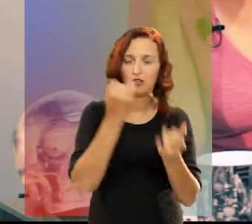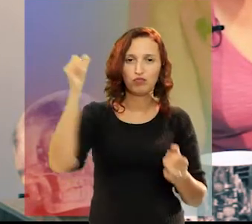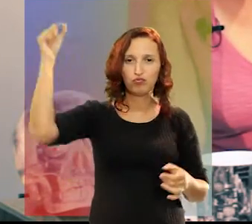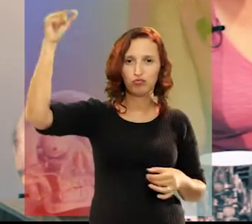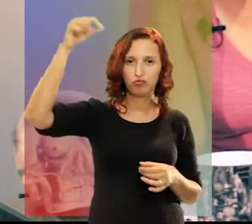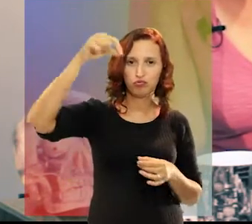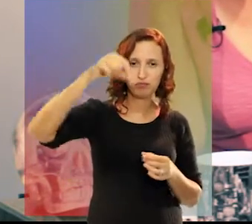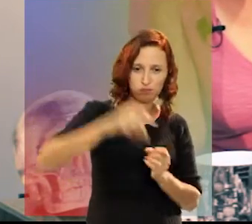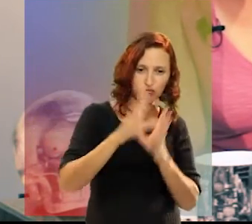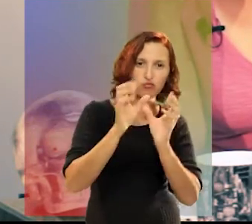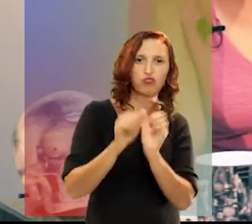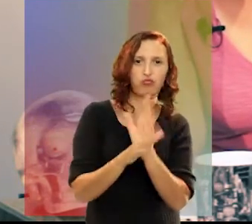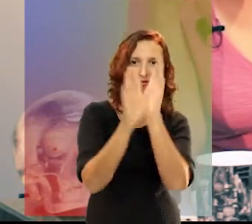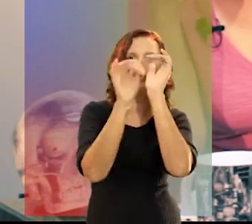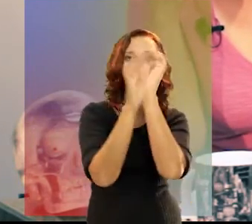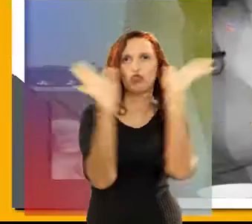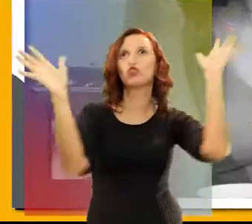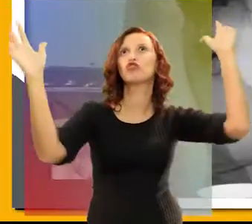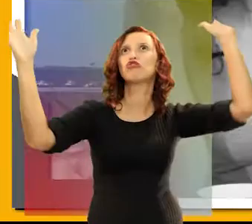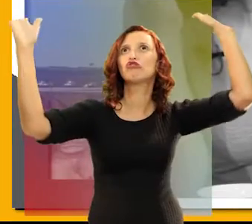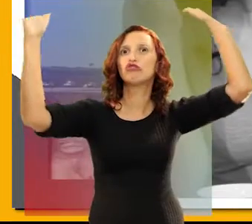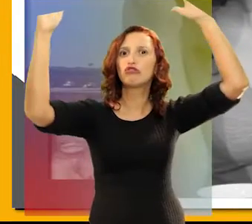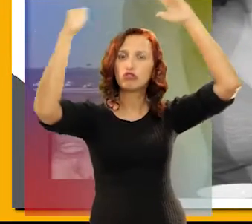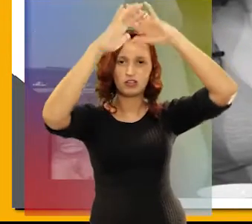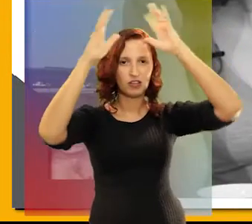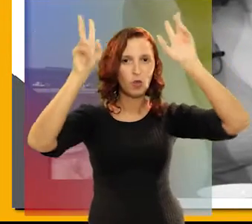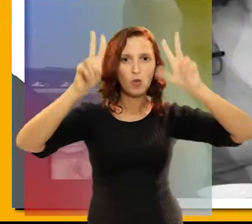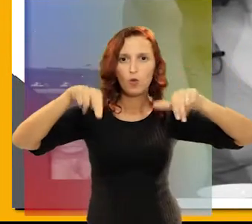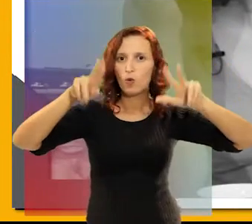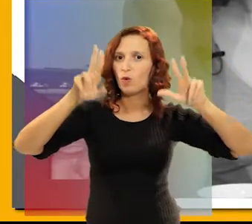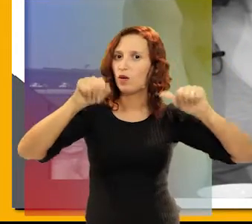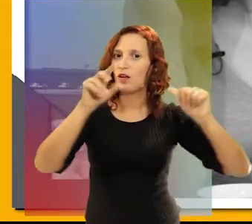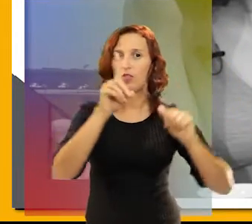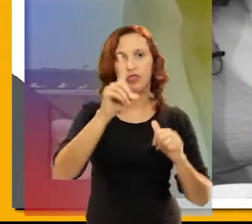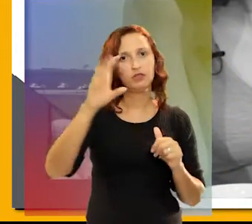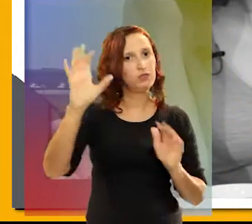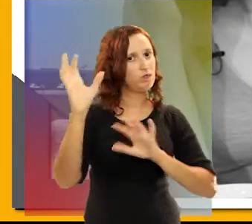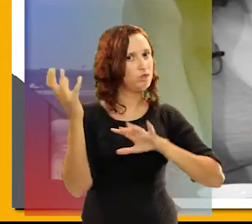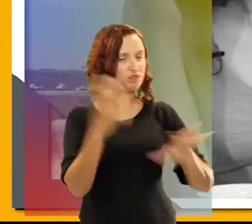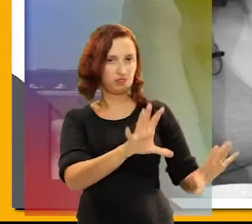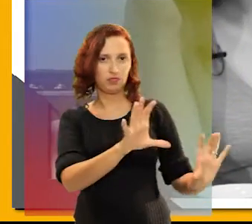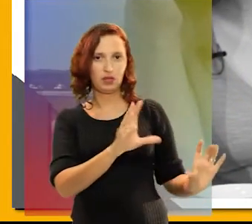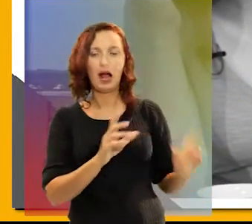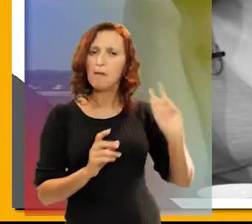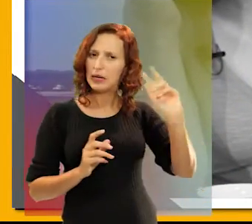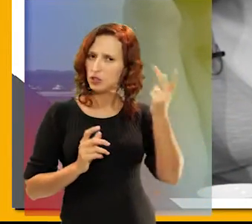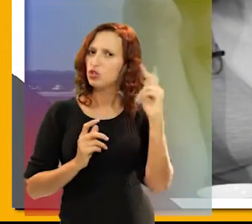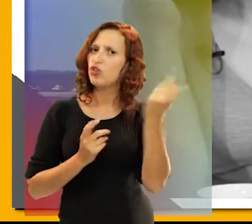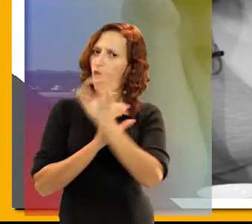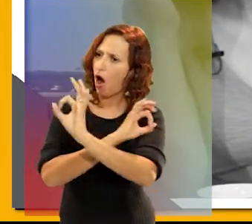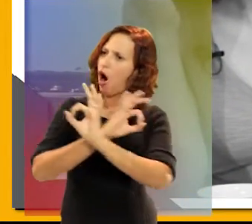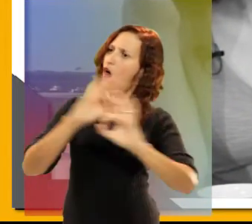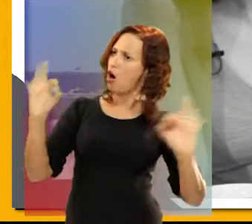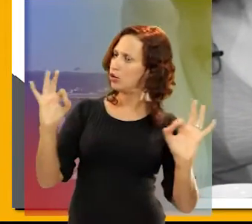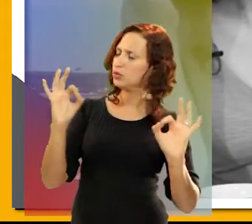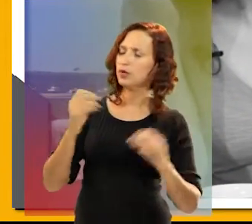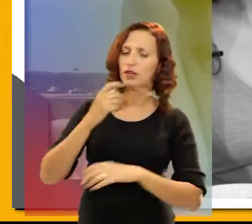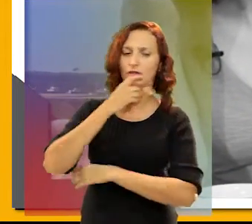acidente nuclear faz. O cara é uma bomba nuclear. E aí a DC falou, nunca jamais. Mas a história é ótima. Aí ele, é